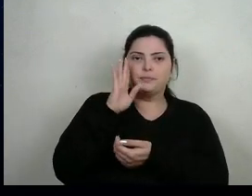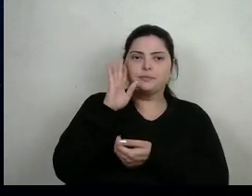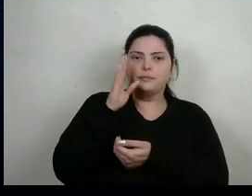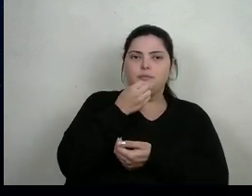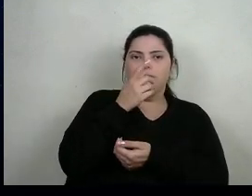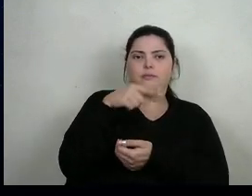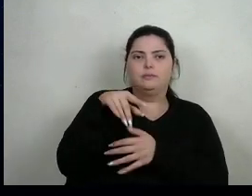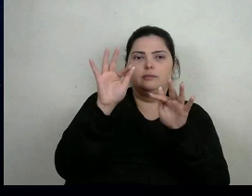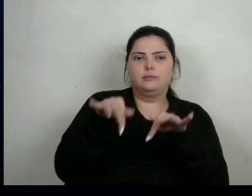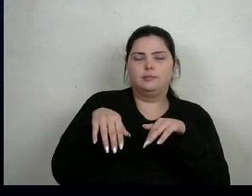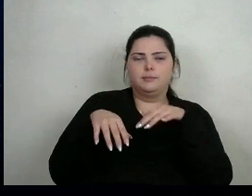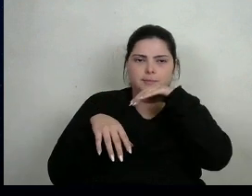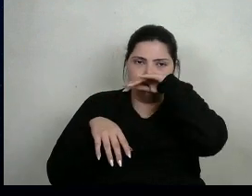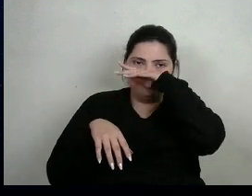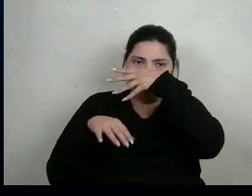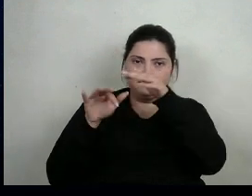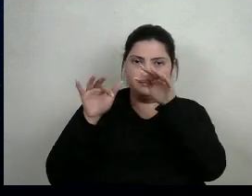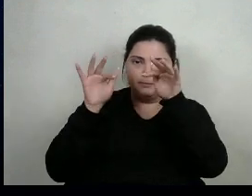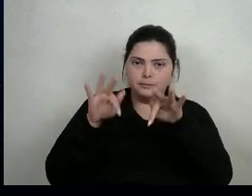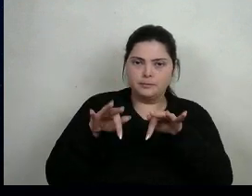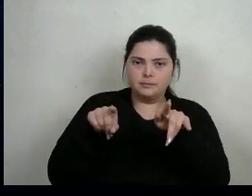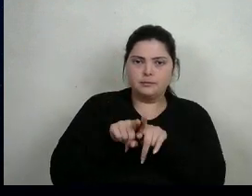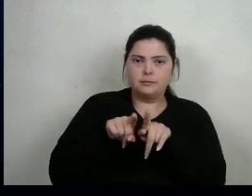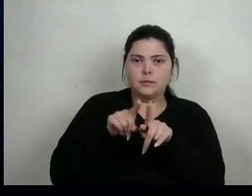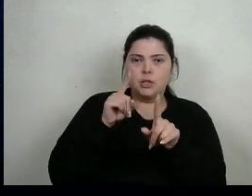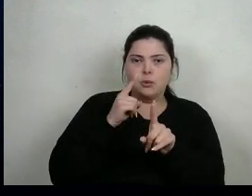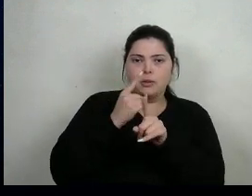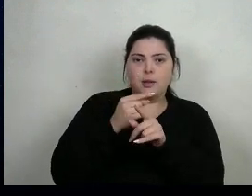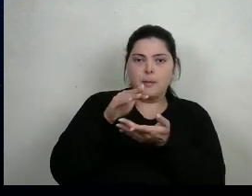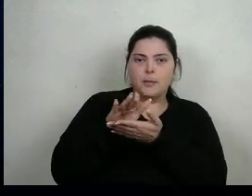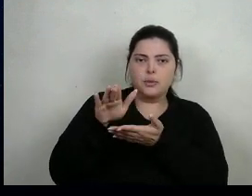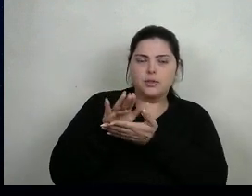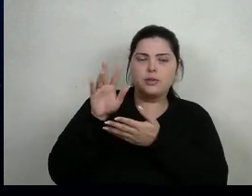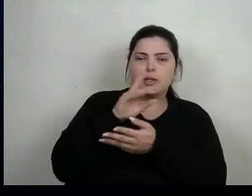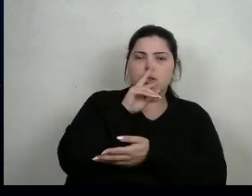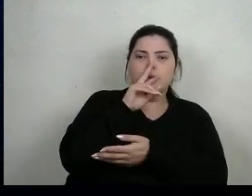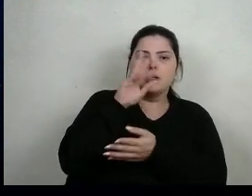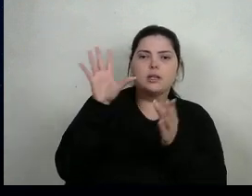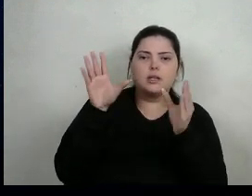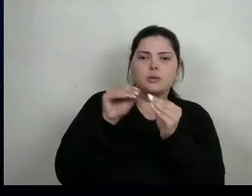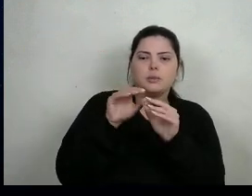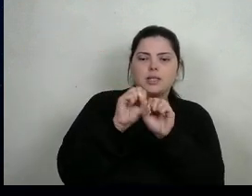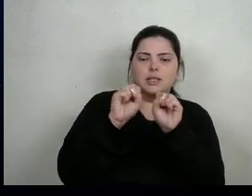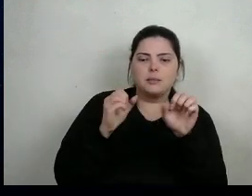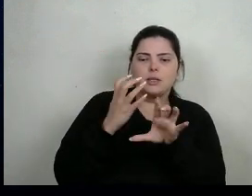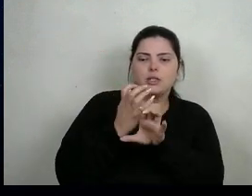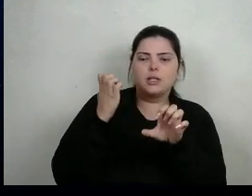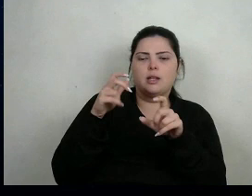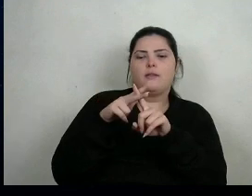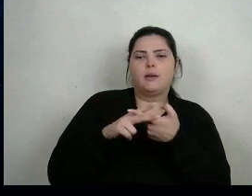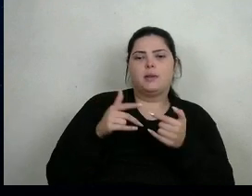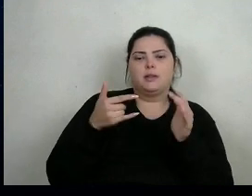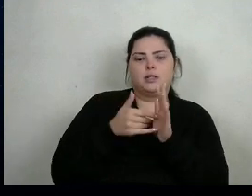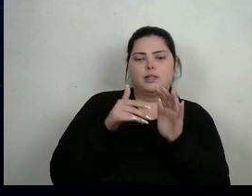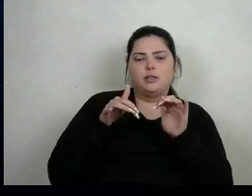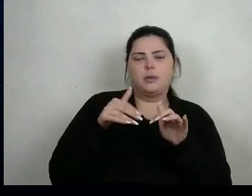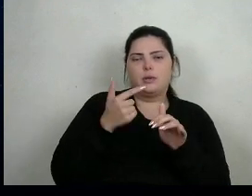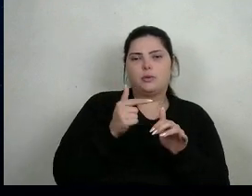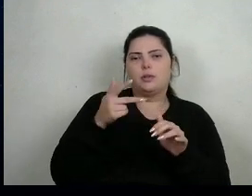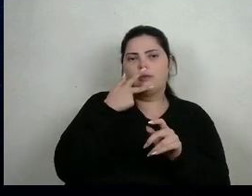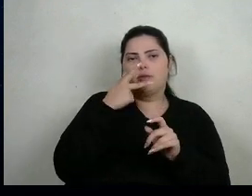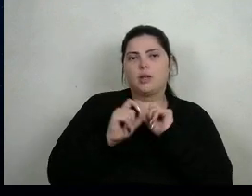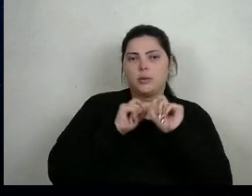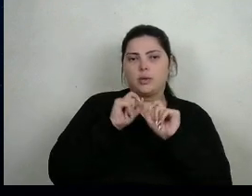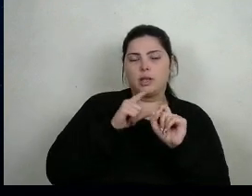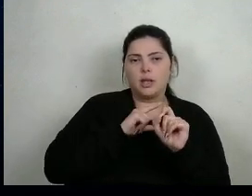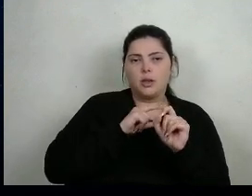e por fim achar que produtividade se resume a sistemas de Engenharia e ferramentas de desenvolvimento em outras palavras se eu tiver um